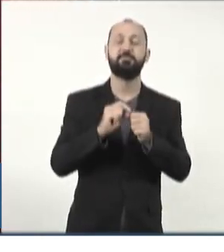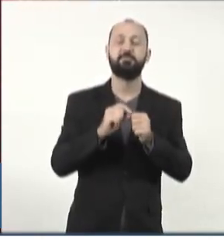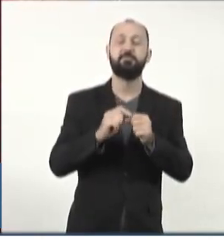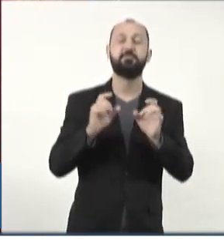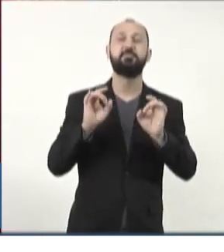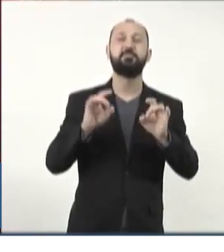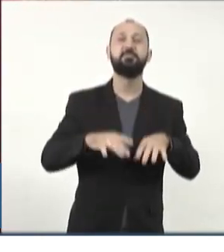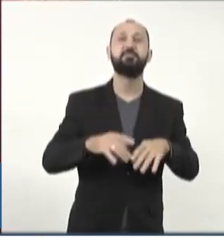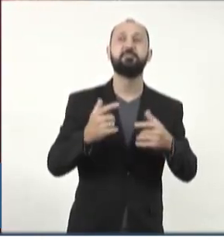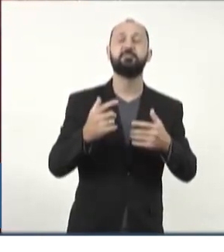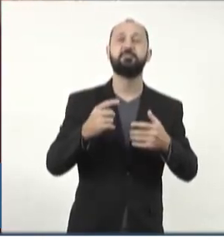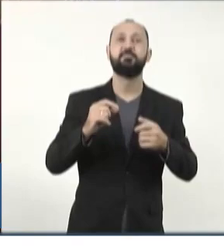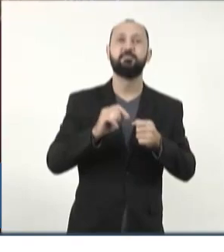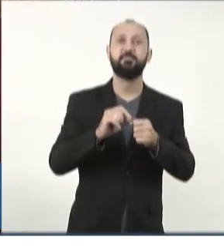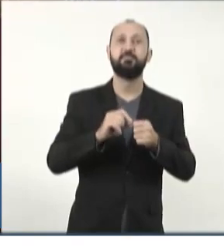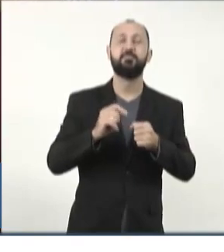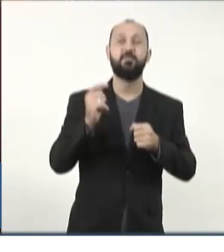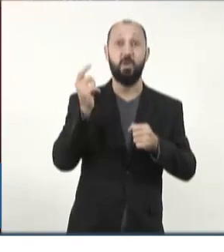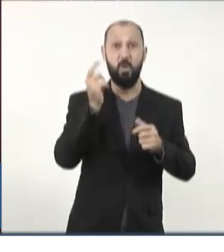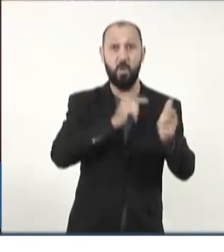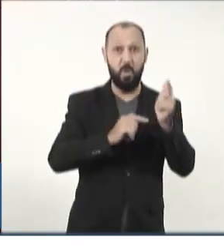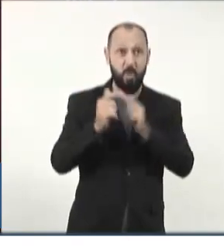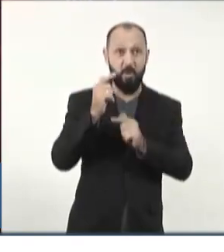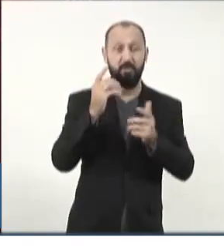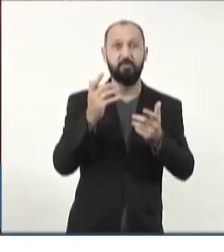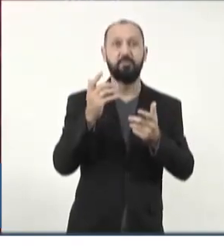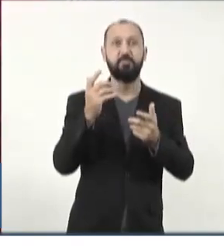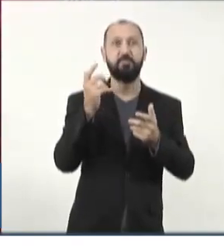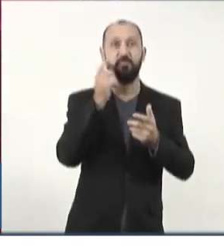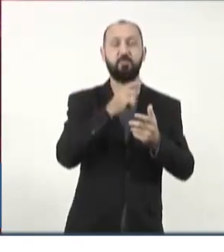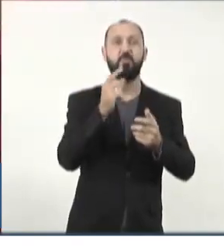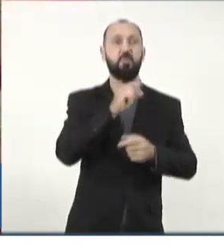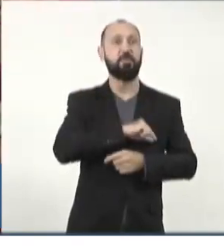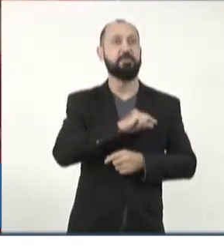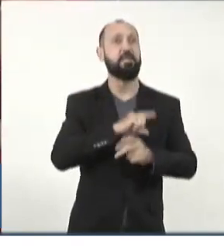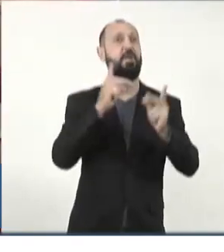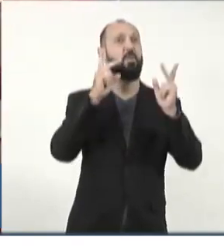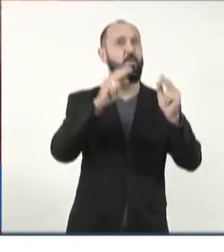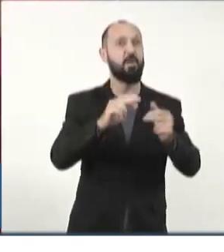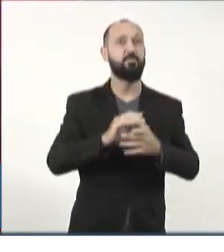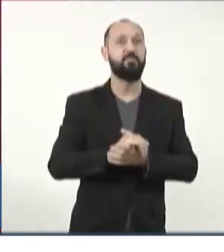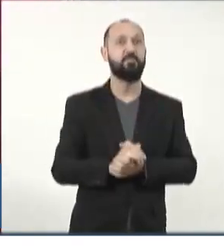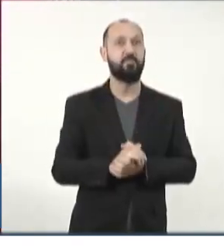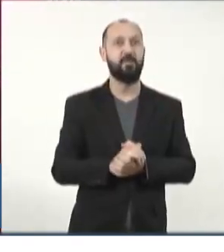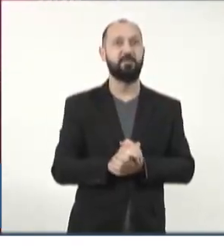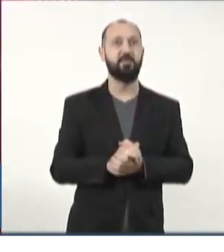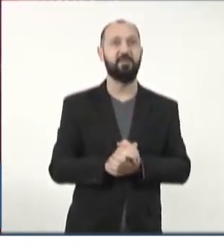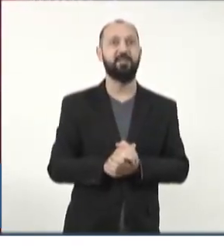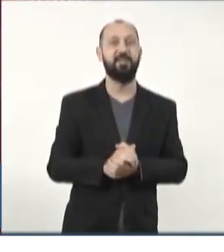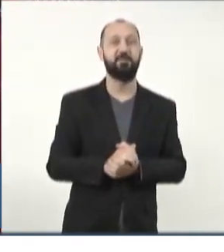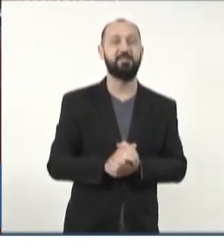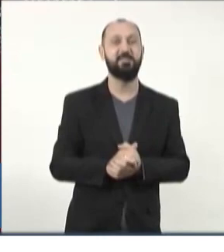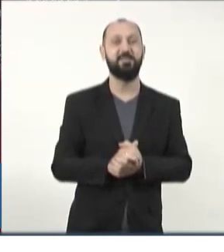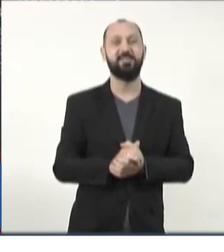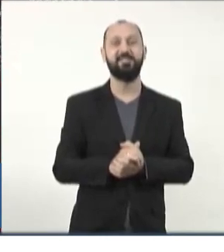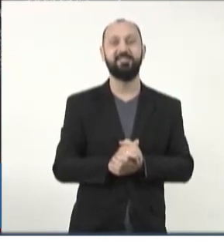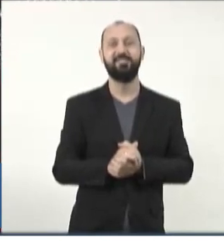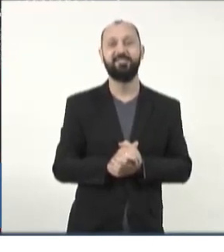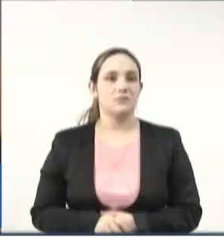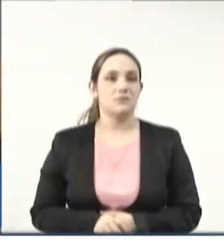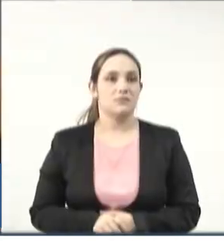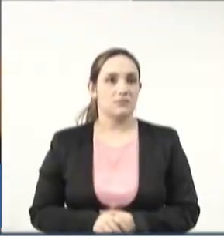desanimar, que nós vamos também chegar lá. Vamos ganhar igual a eles. É isso mesmo, desistir